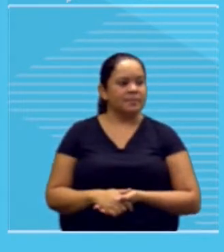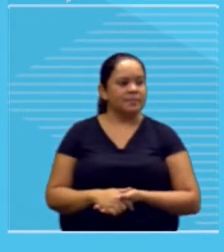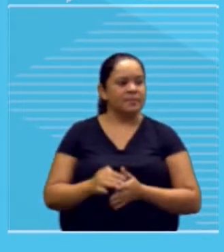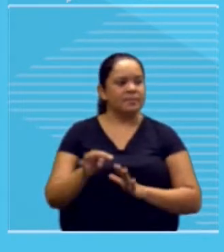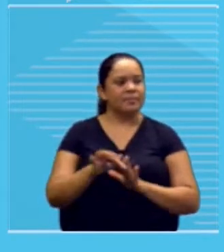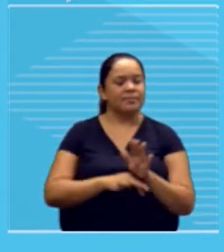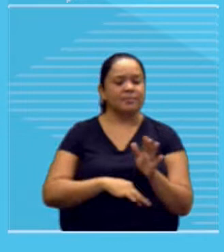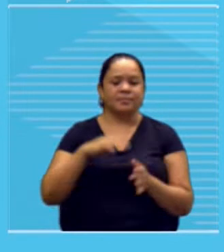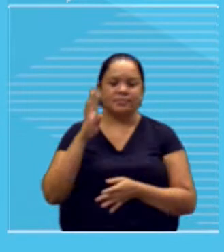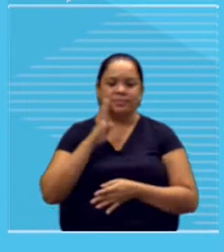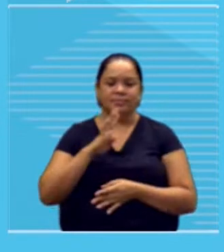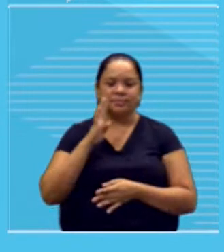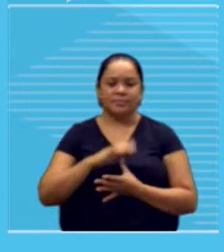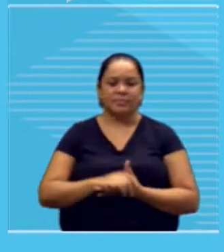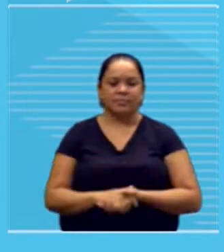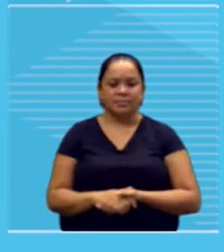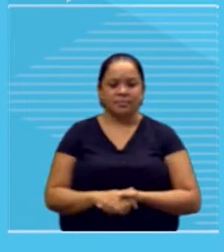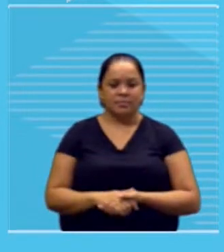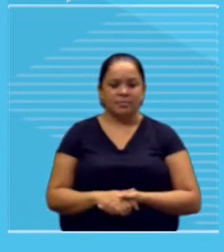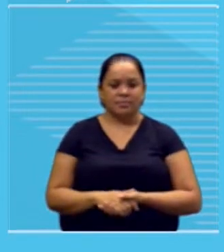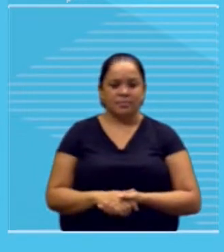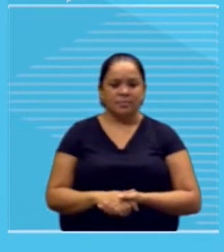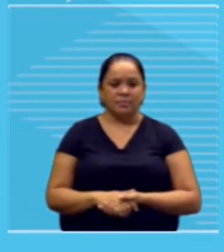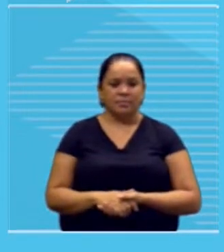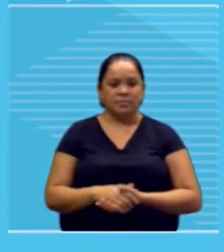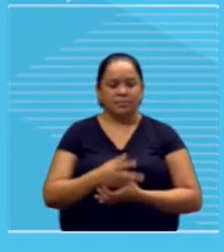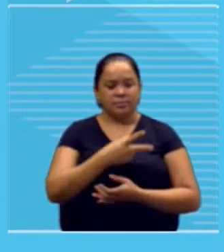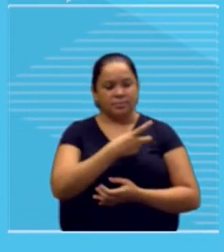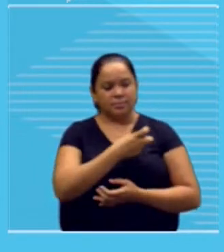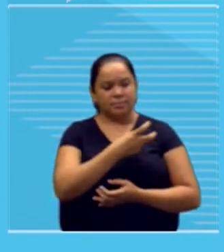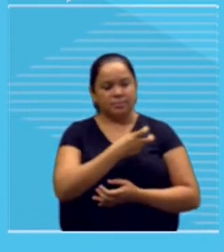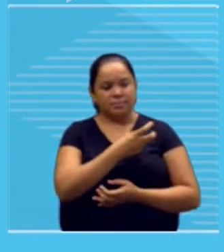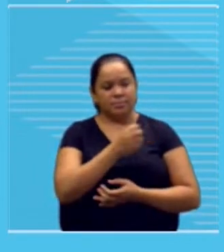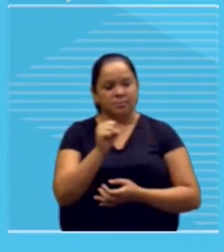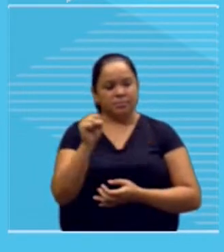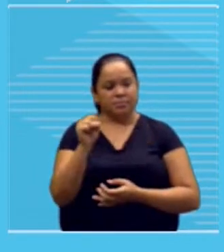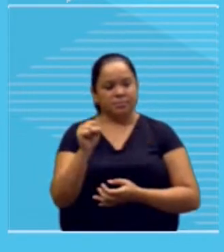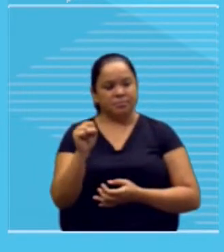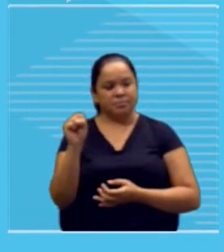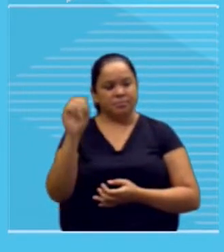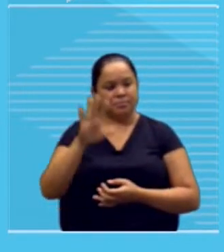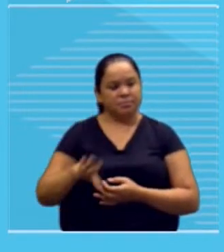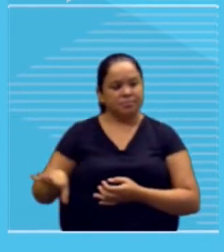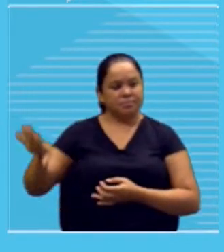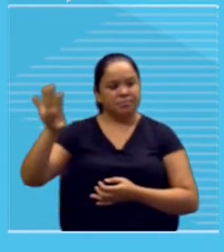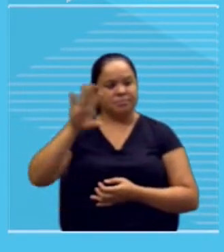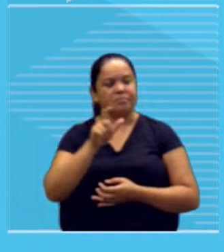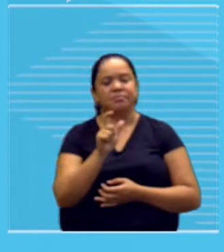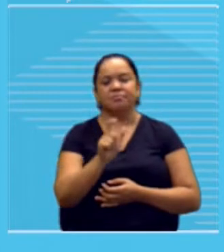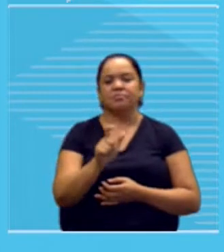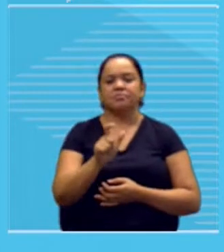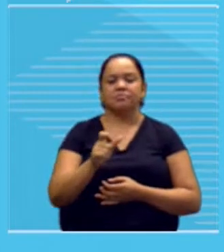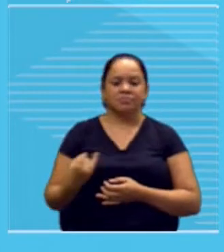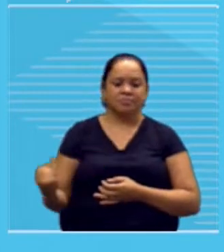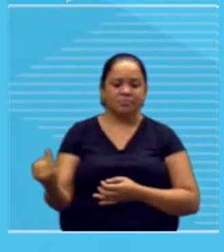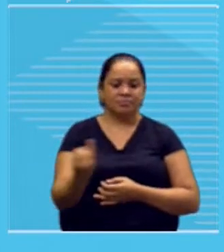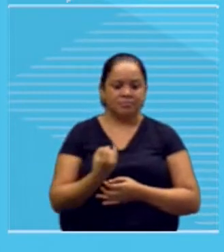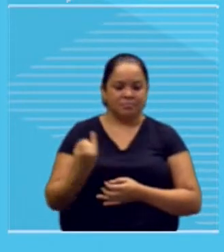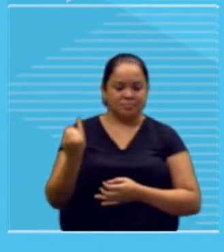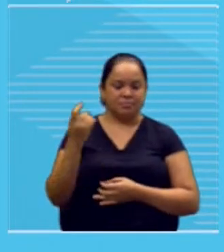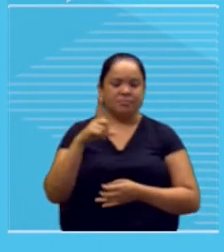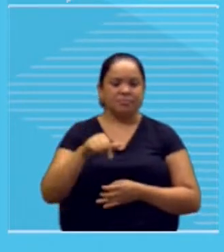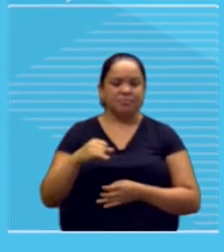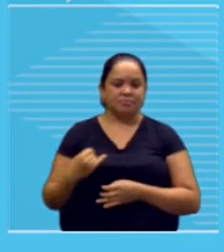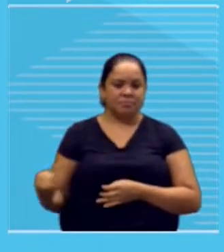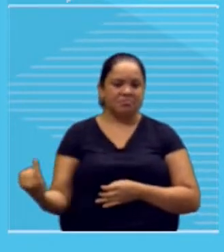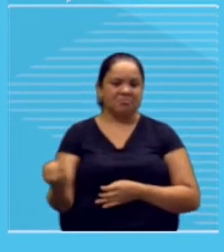pega aí um segundinho para olhar o texto perceba a imagem perceba algumas palavras-chave muito importante